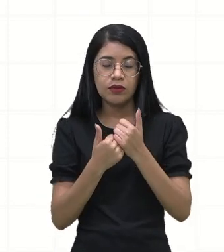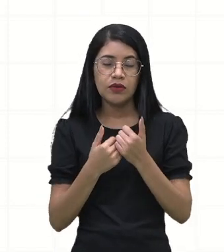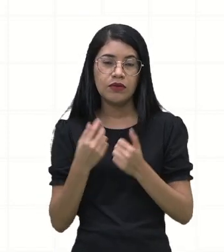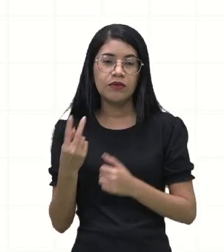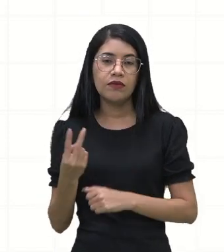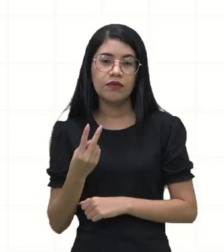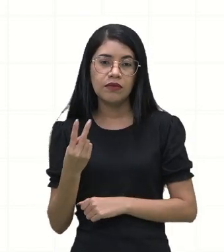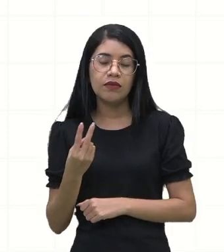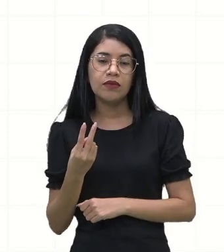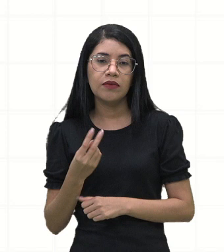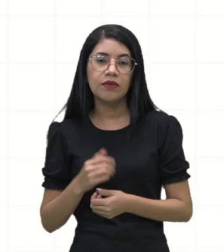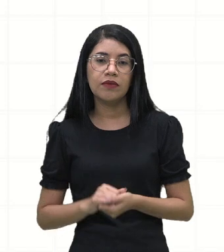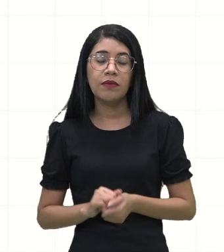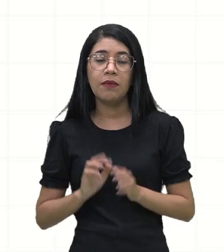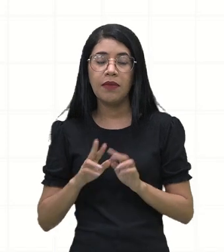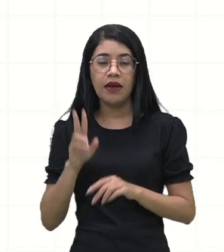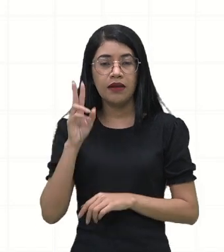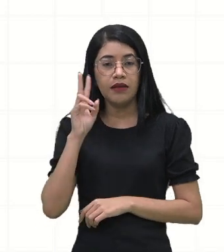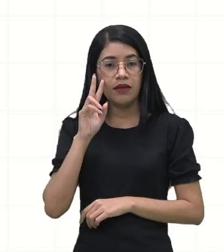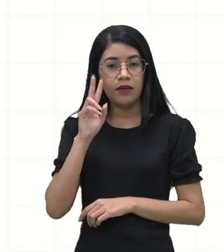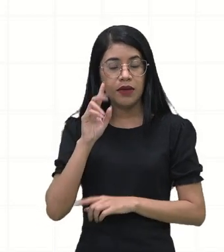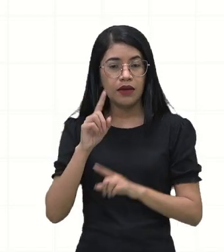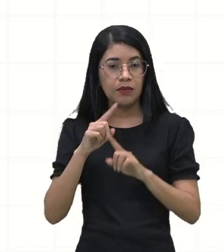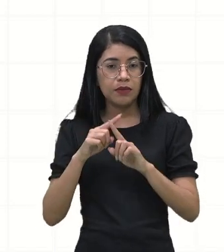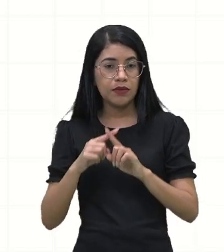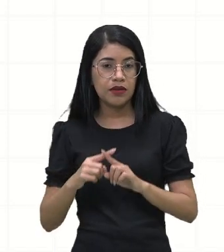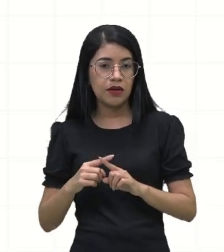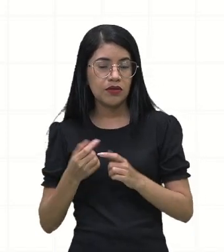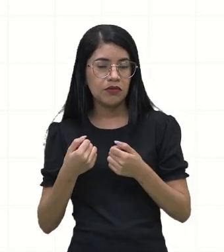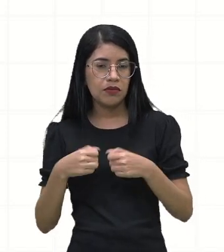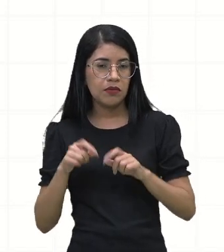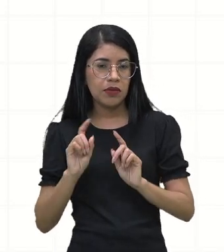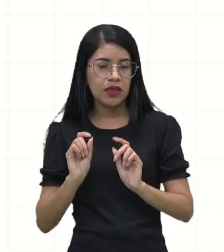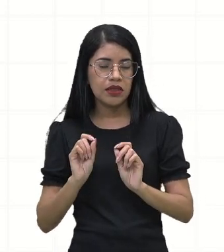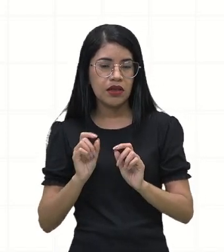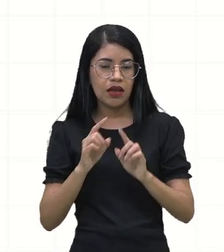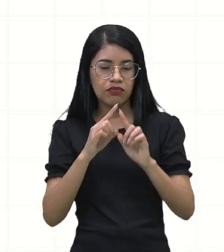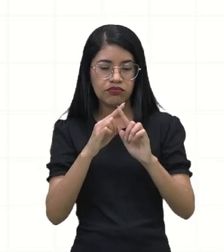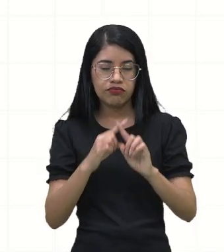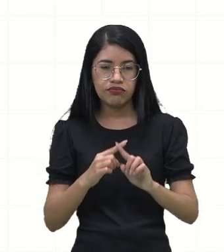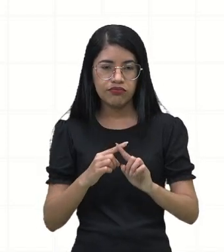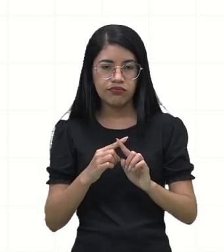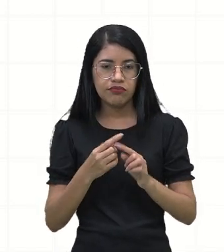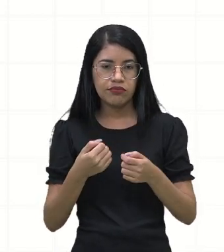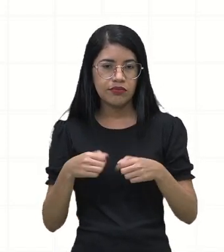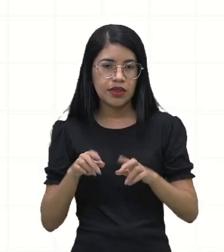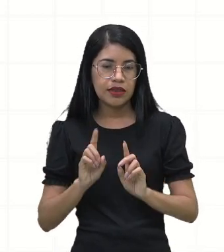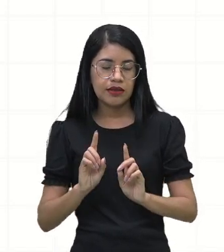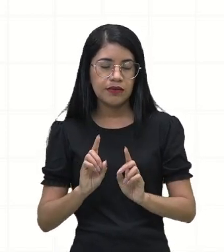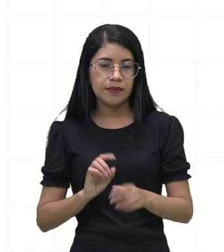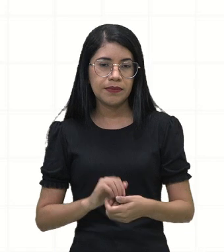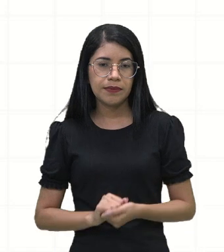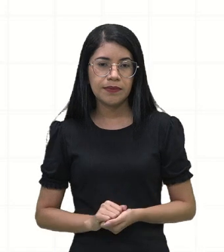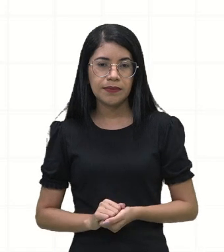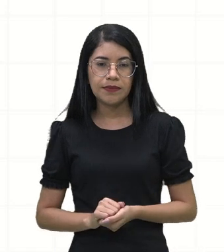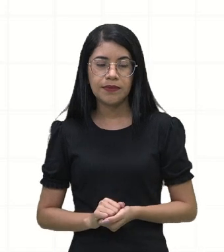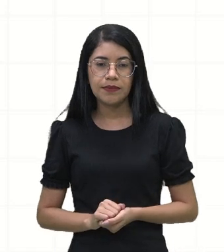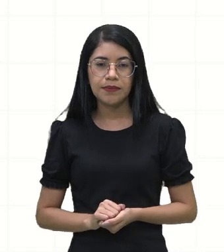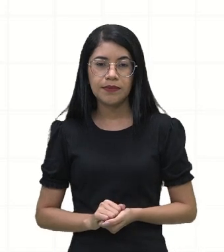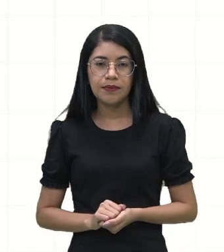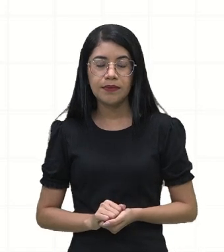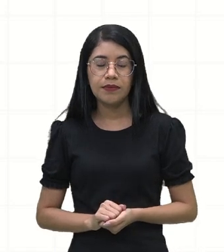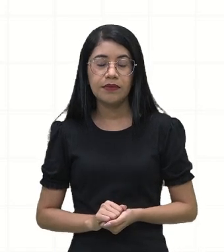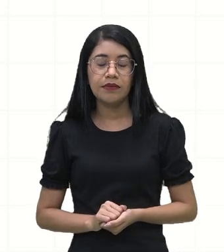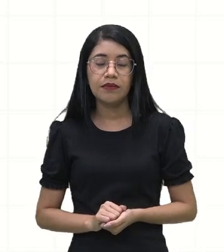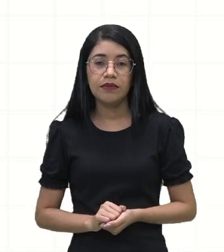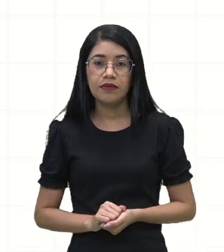uma multiplicação, tá? Não há necessidade de colocar, porque está tudo... Quando aparecem assim, sem o